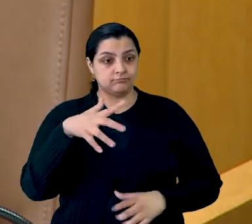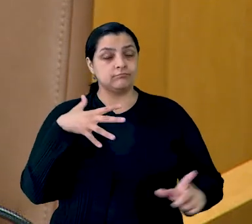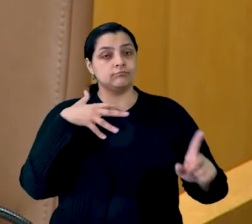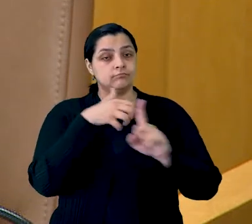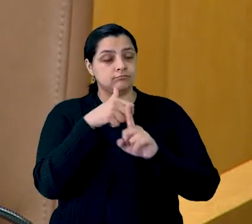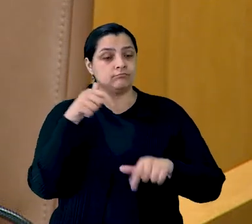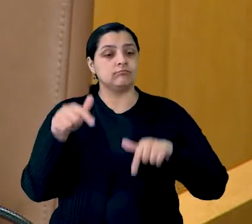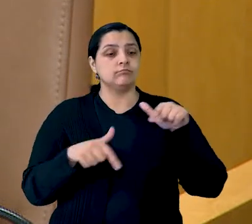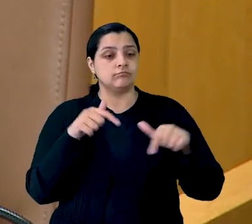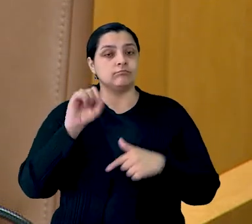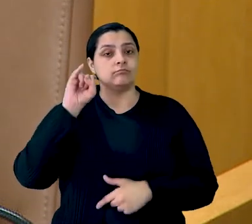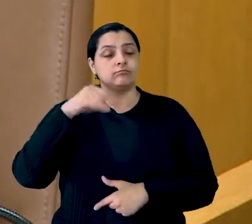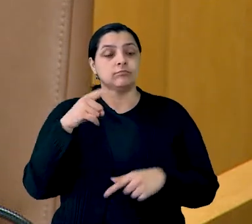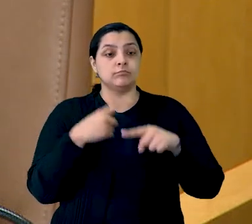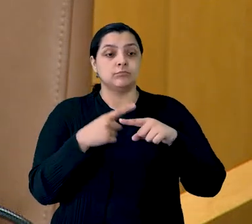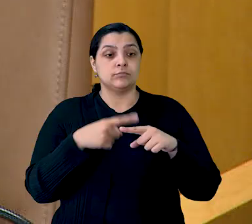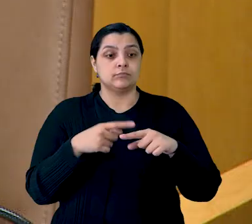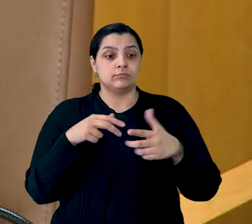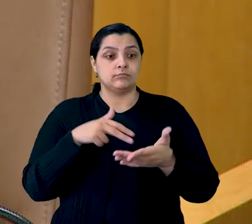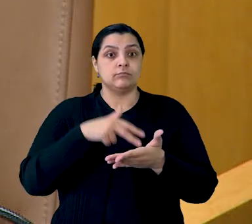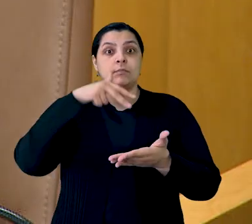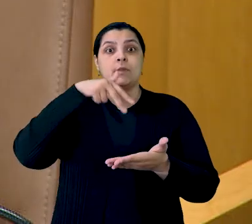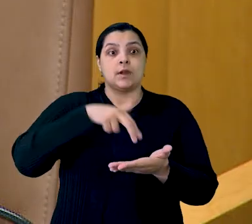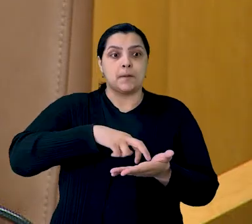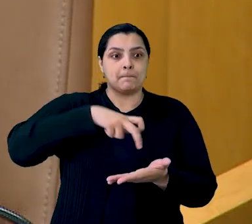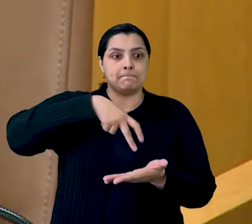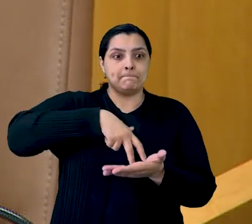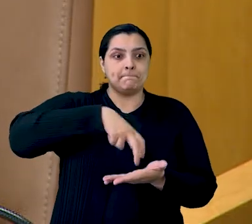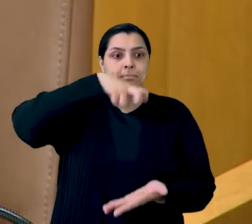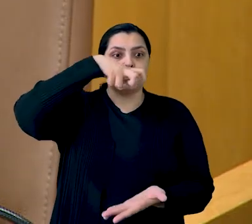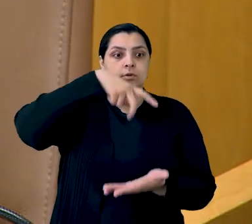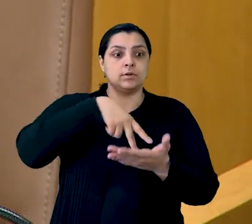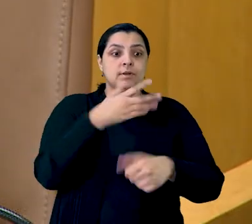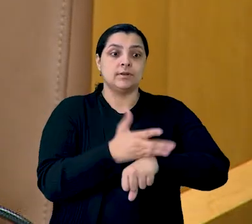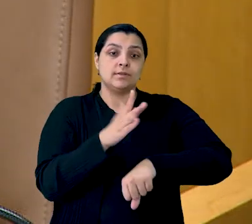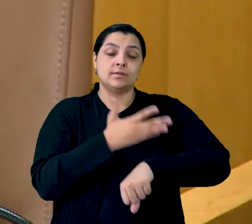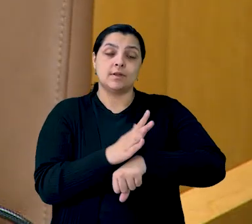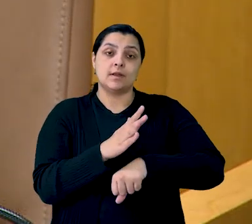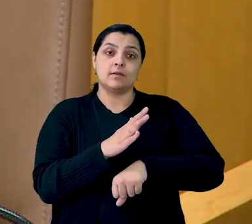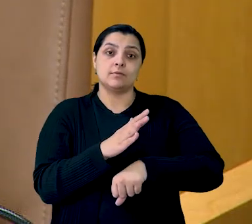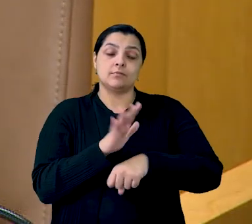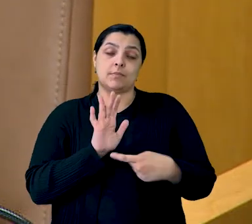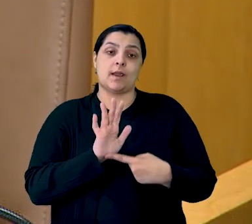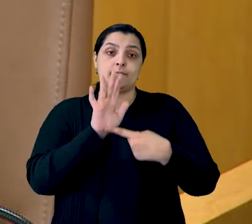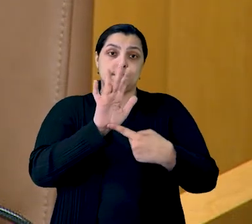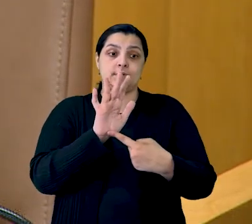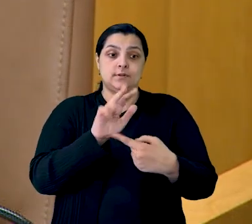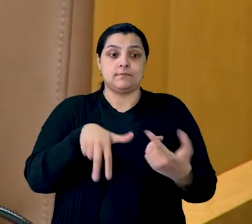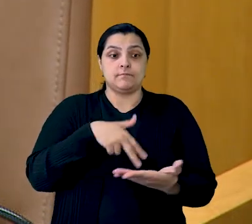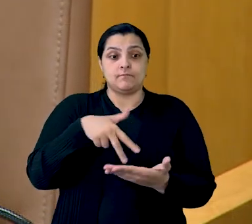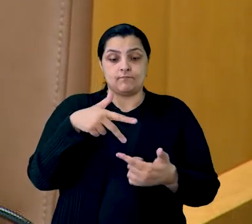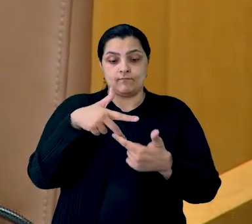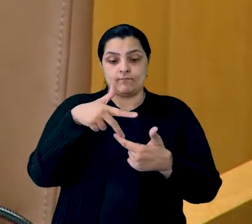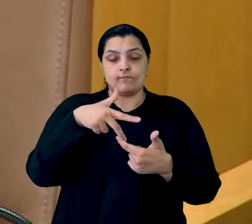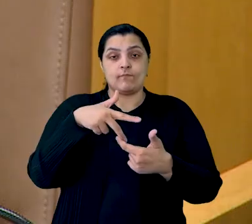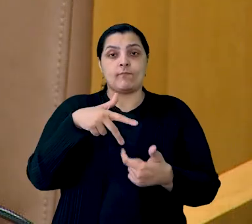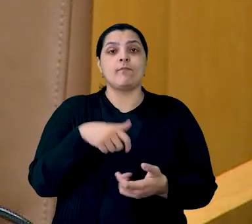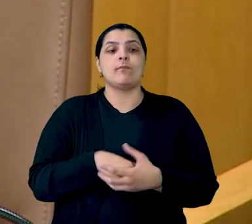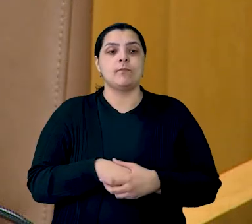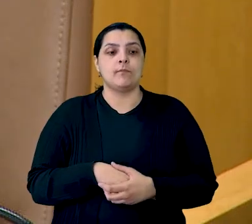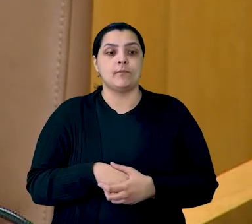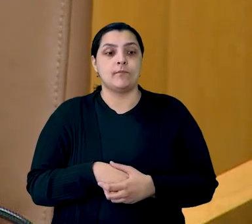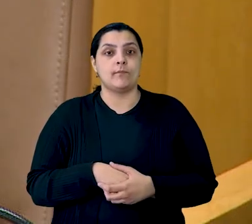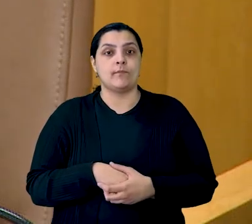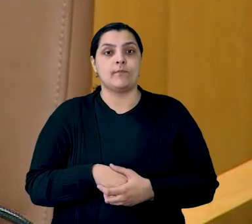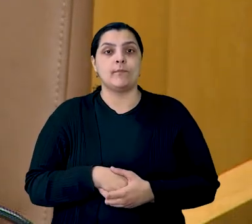sofreu um acidente de trabalho, porque ela sofreu uma queda ao realizar um salto durante treino para apresentação de dança e acarretou lesão